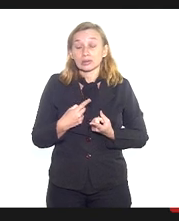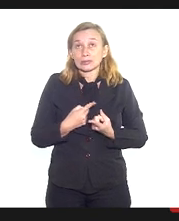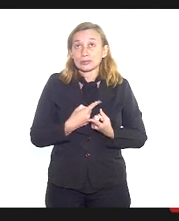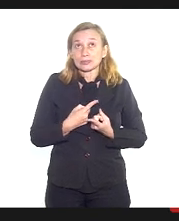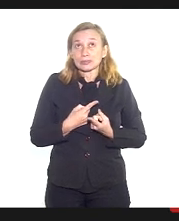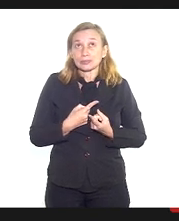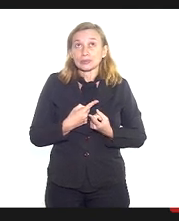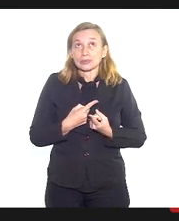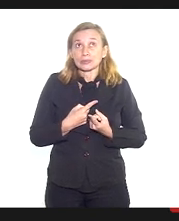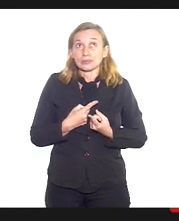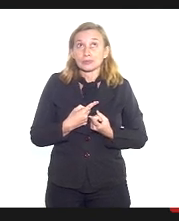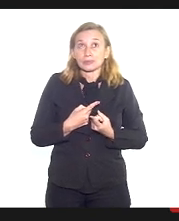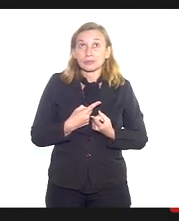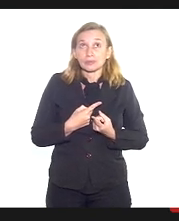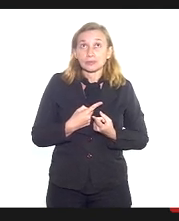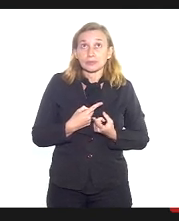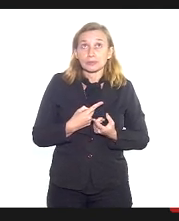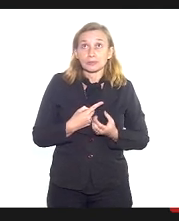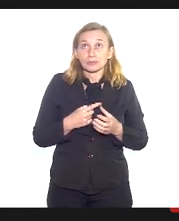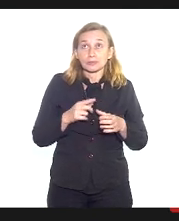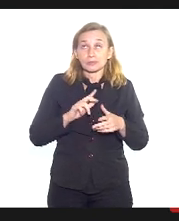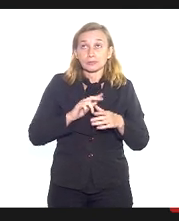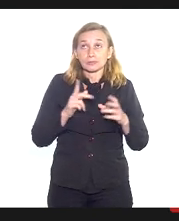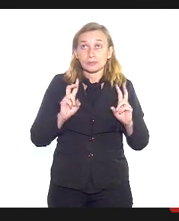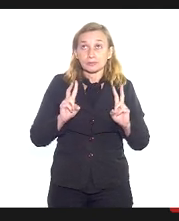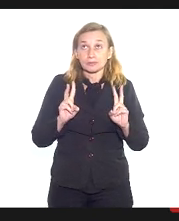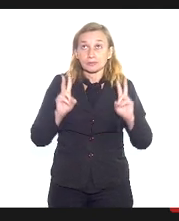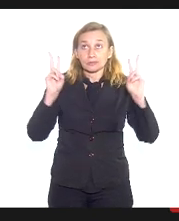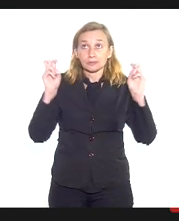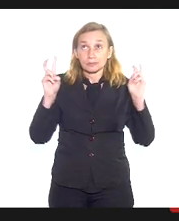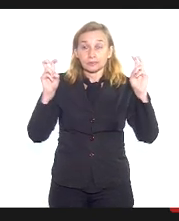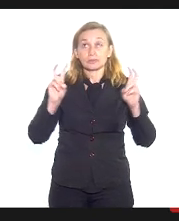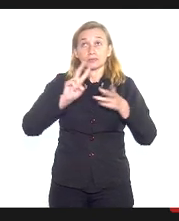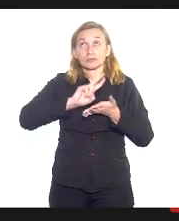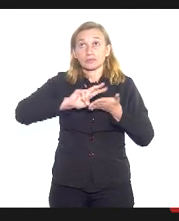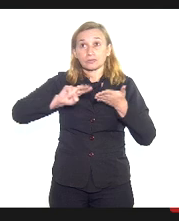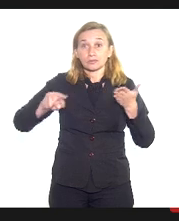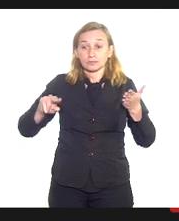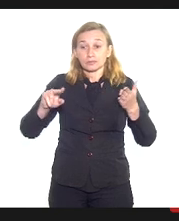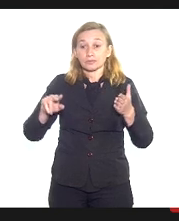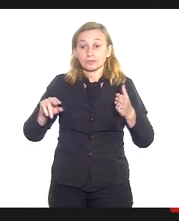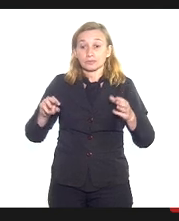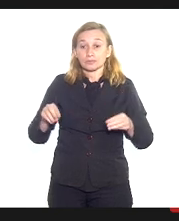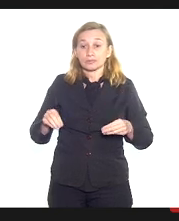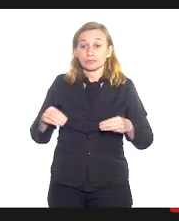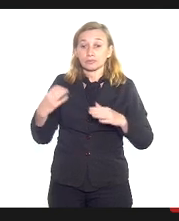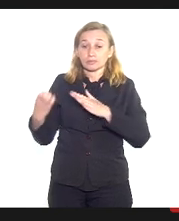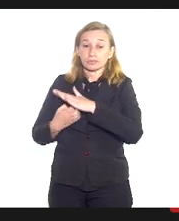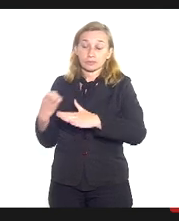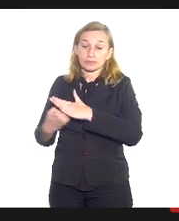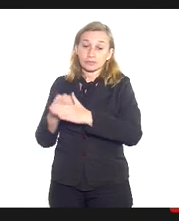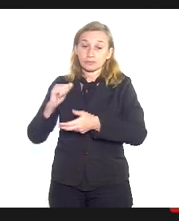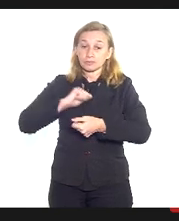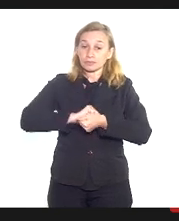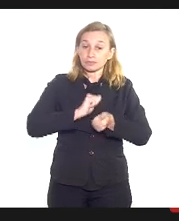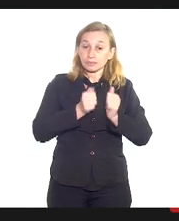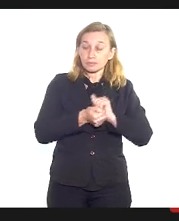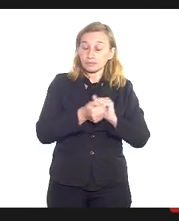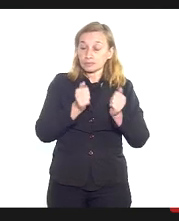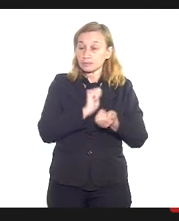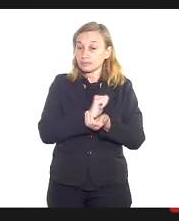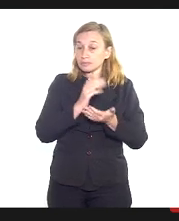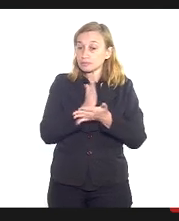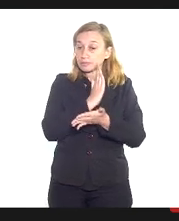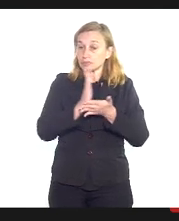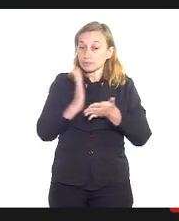assim, existe uma série de situações que garantam para as empresas adotarem alguns tipos